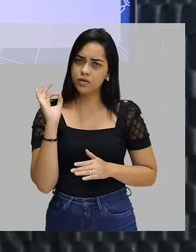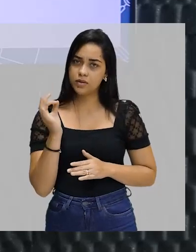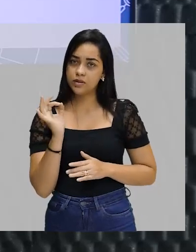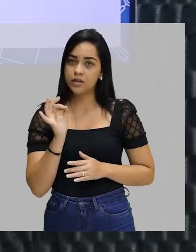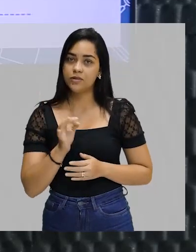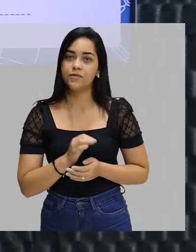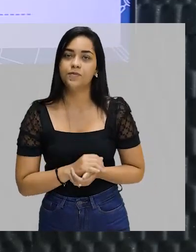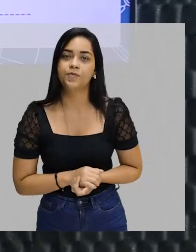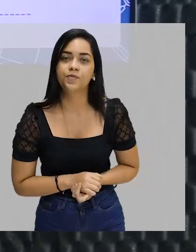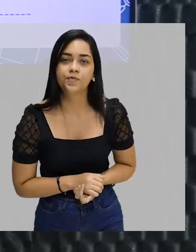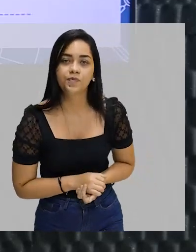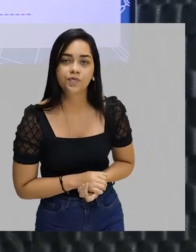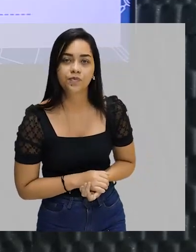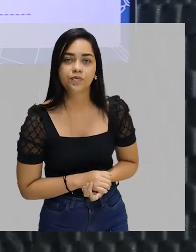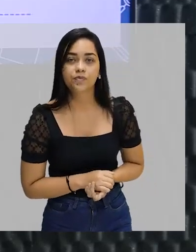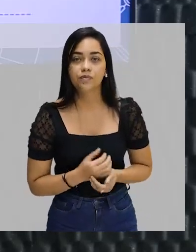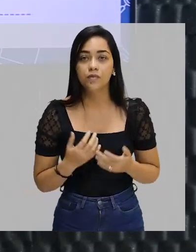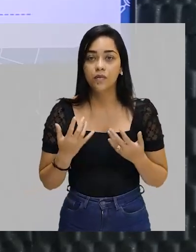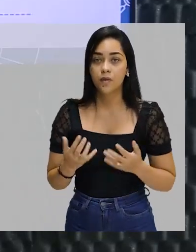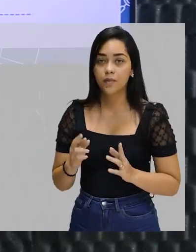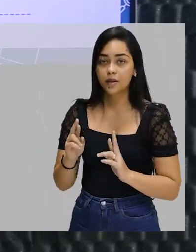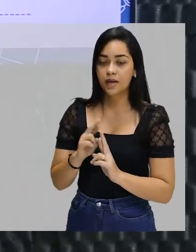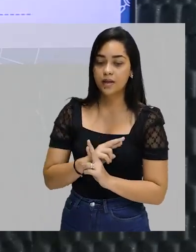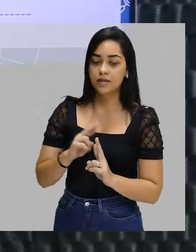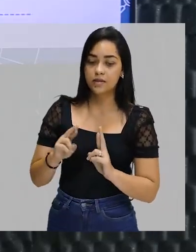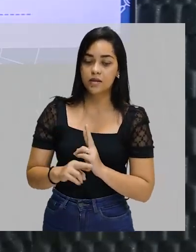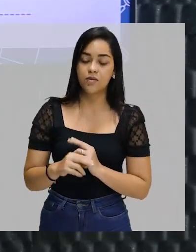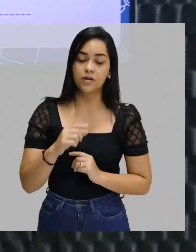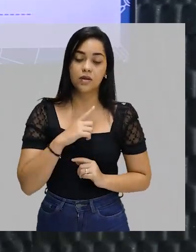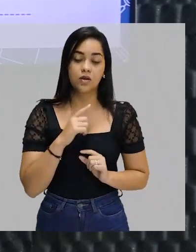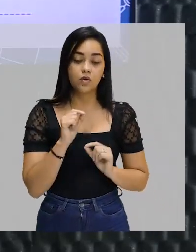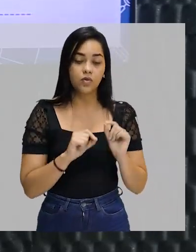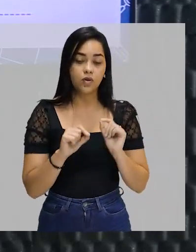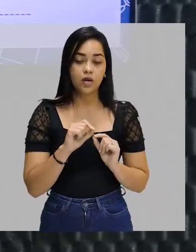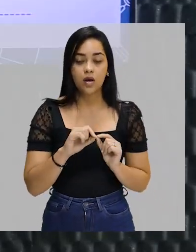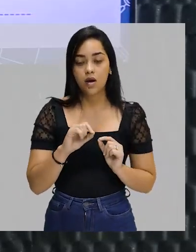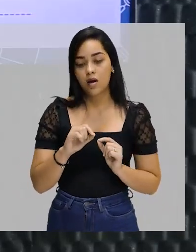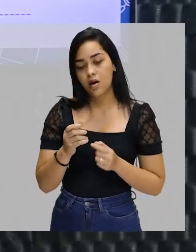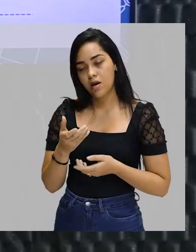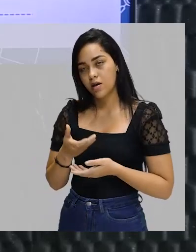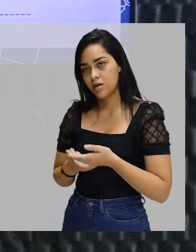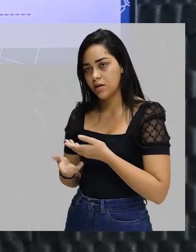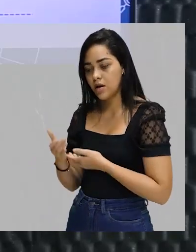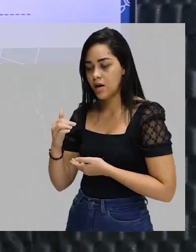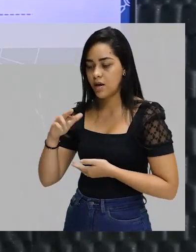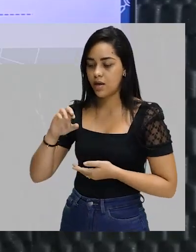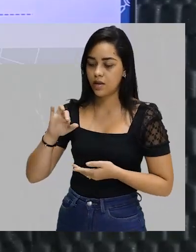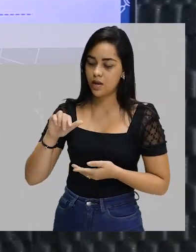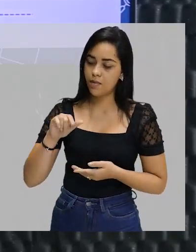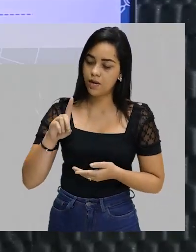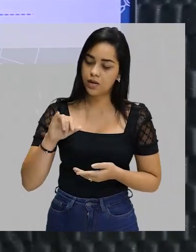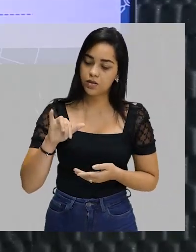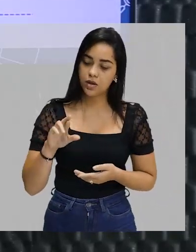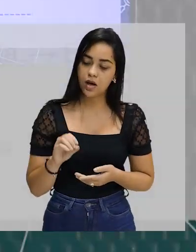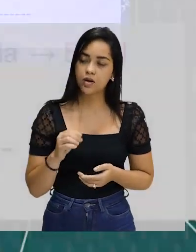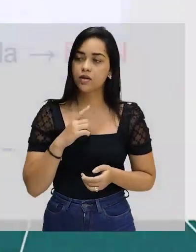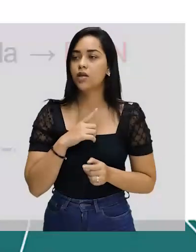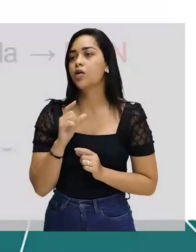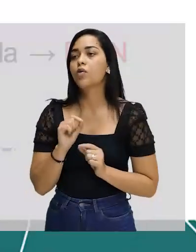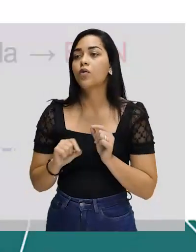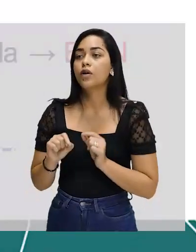bola? Bom, com relação ao intermediário, beleza? Então, nós vamos